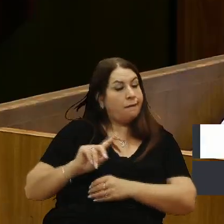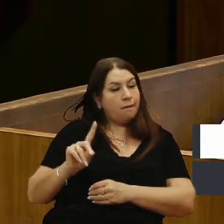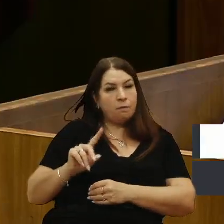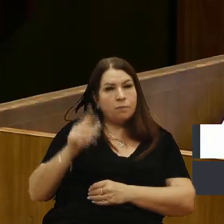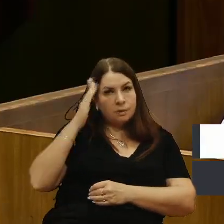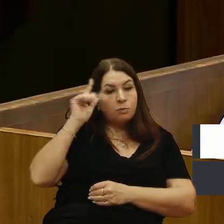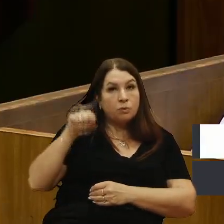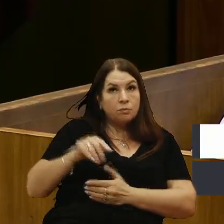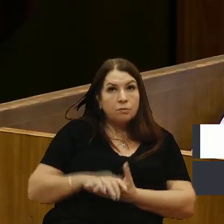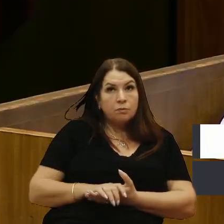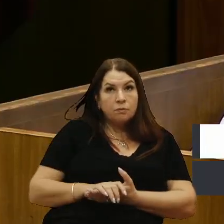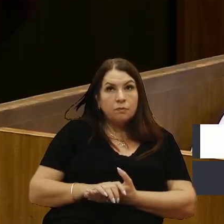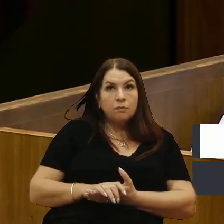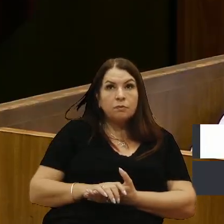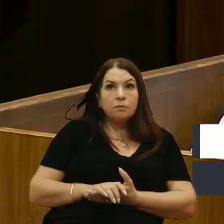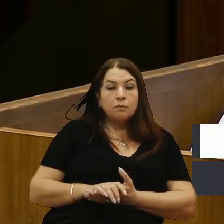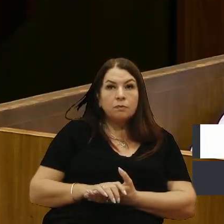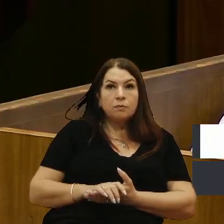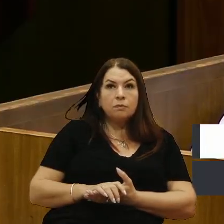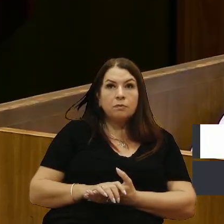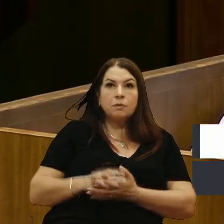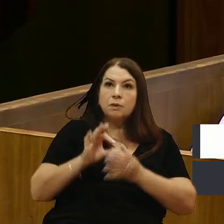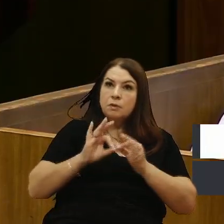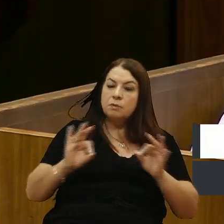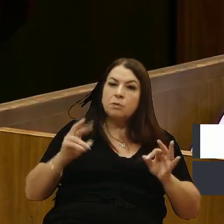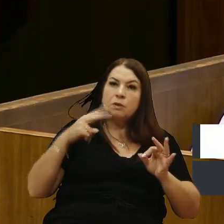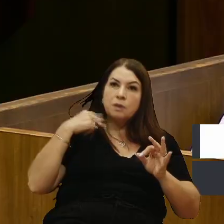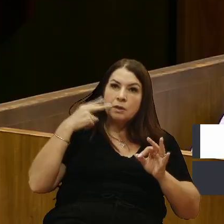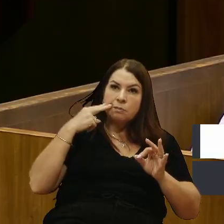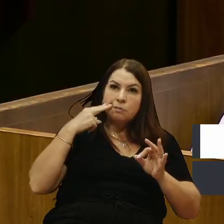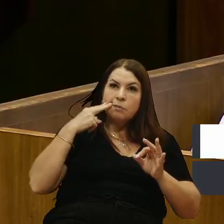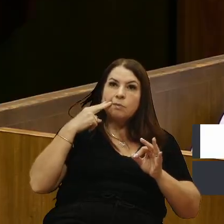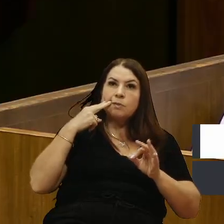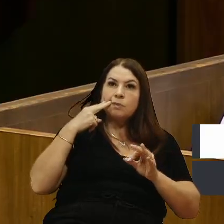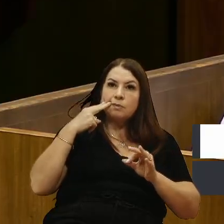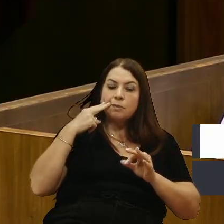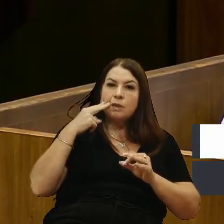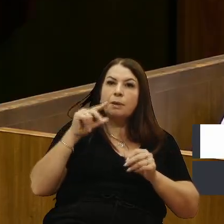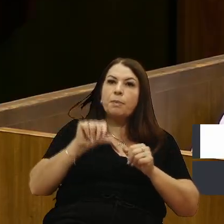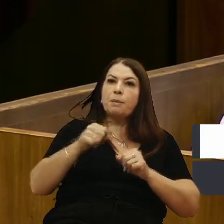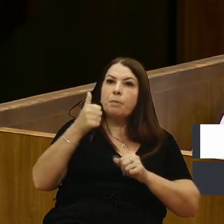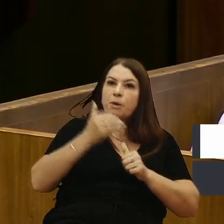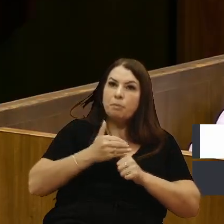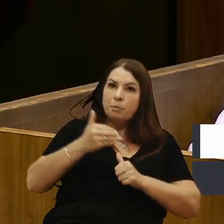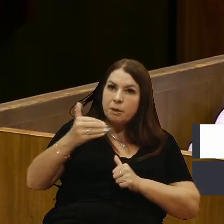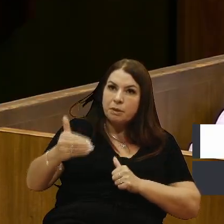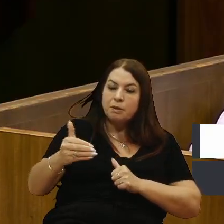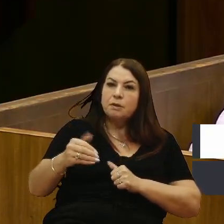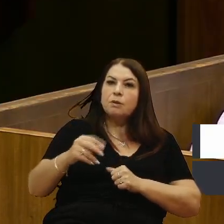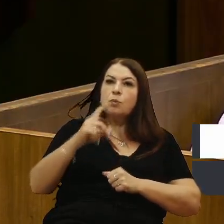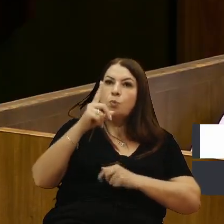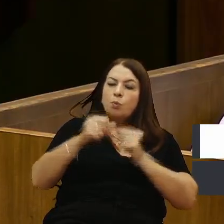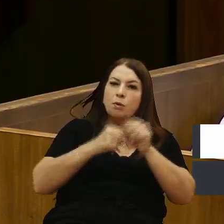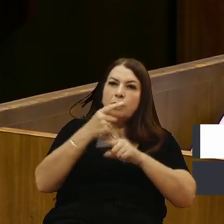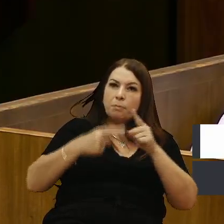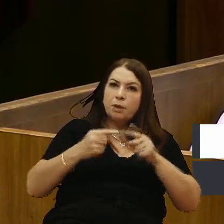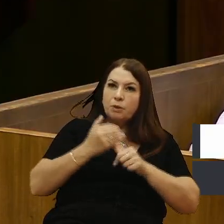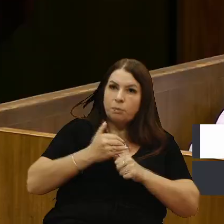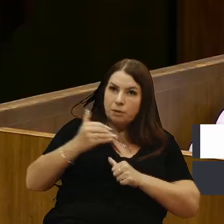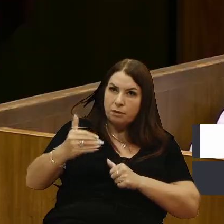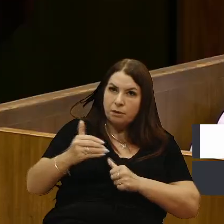a senhora é? A senhora é uma simples vereadora caloura de primeiro mandato, com 1 ano e meio de